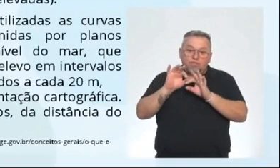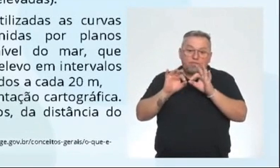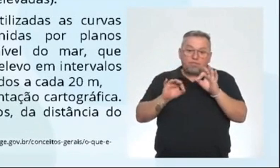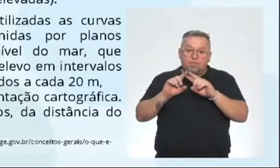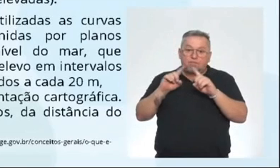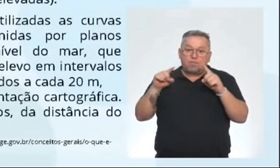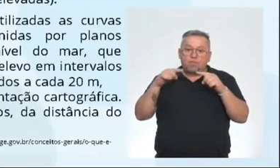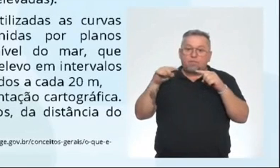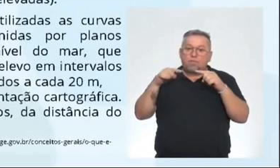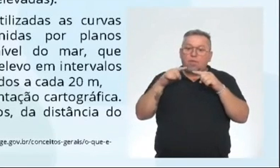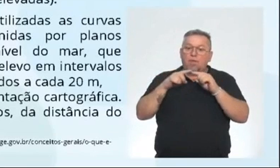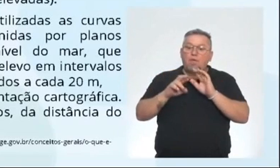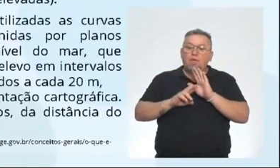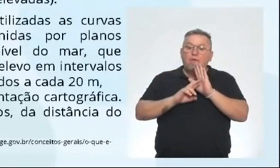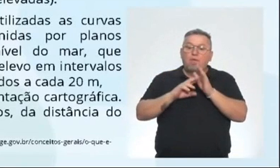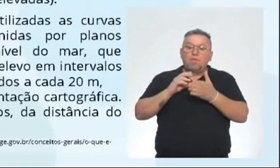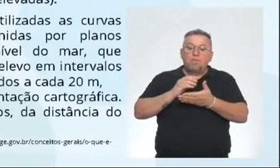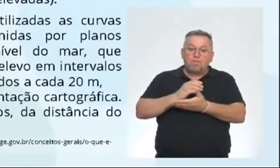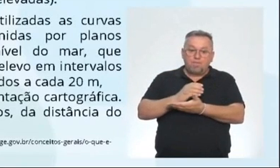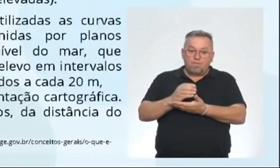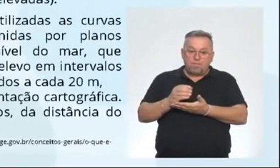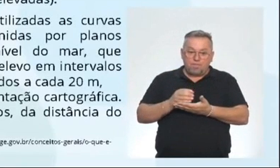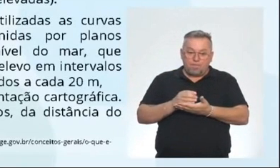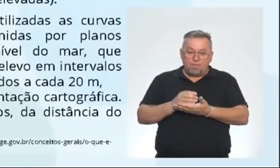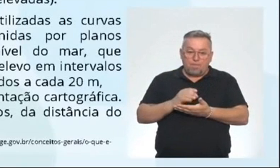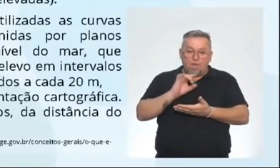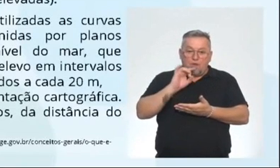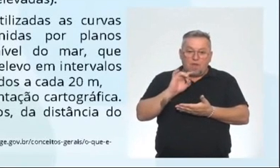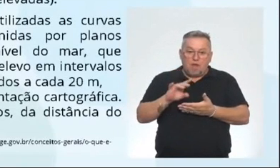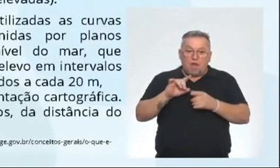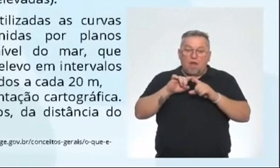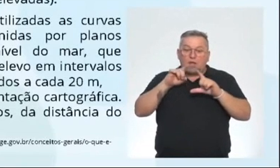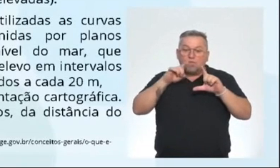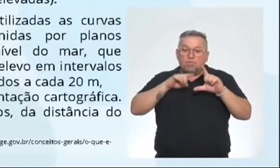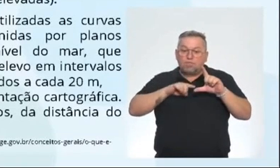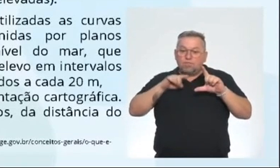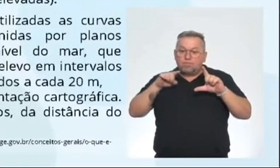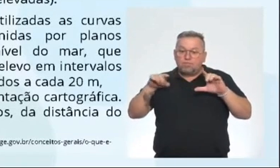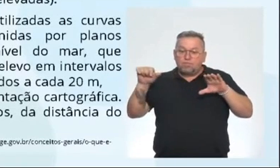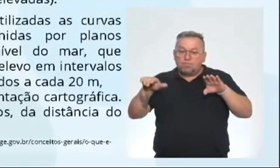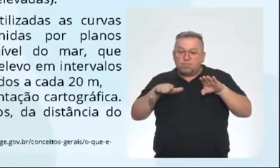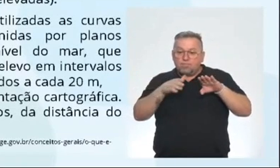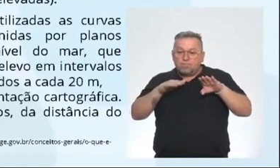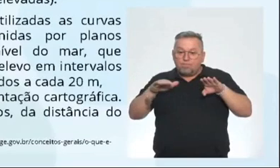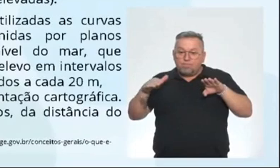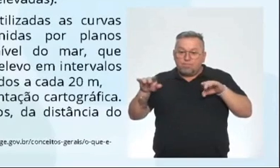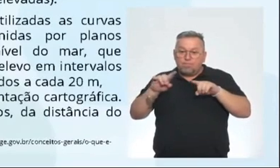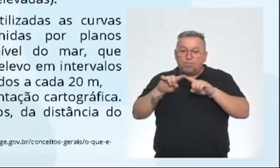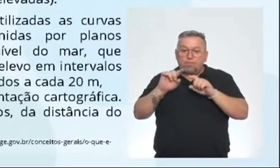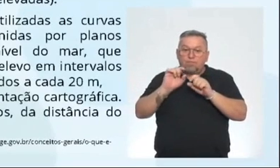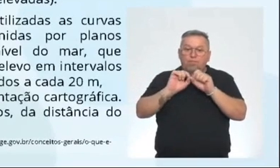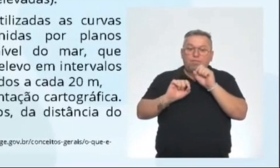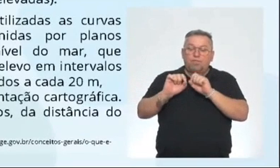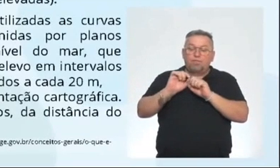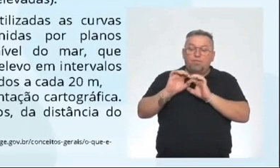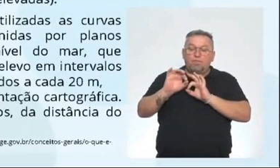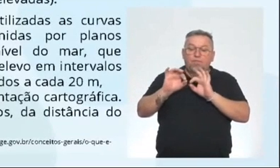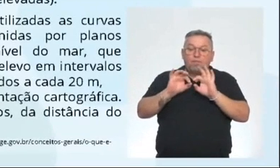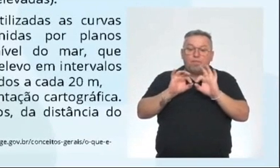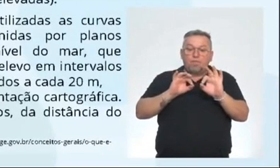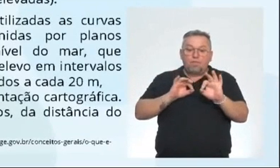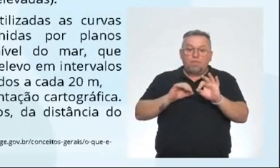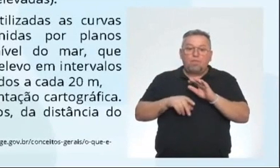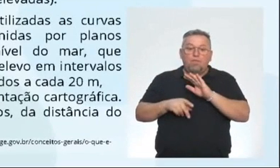os objetivos da representação cartográfica. Cada curva de nível traz o valor em metros da distância do plano